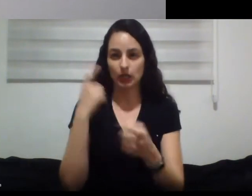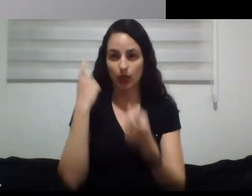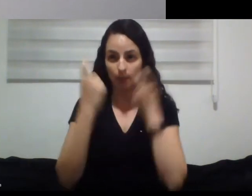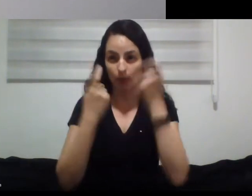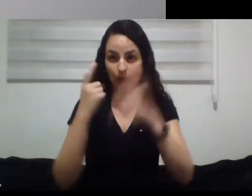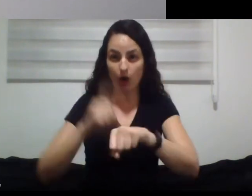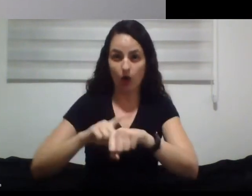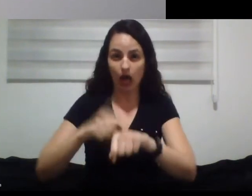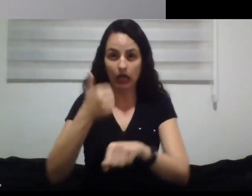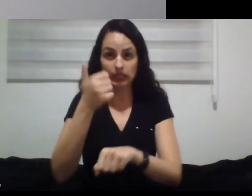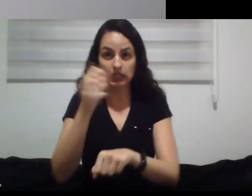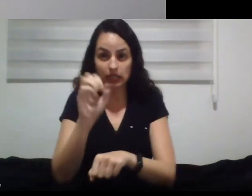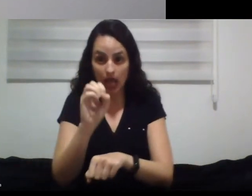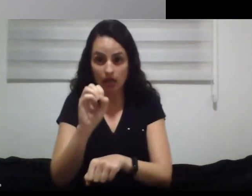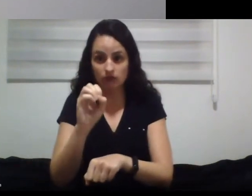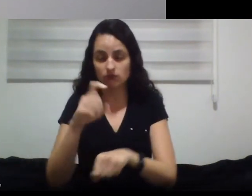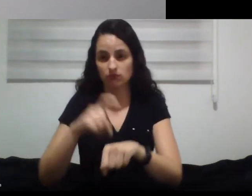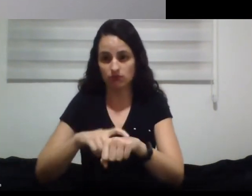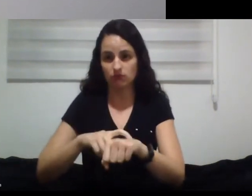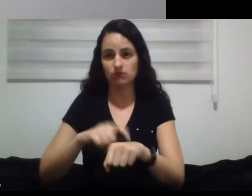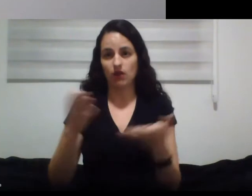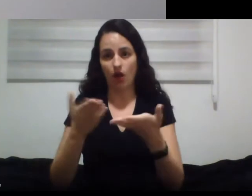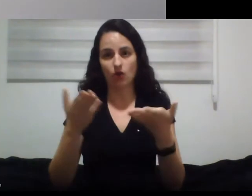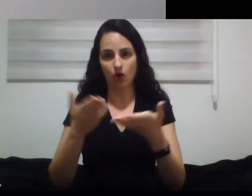Eu vou apresentar aqui.